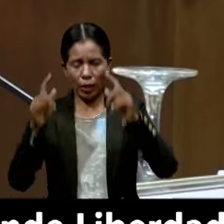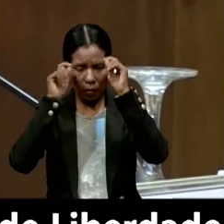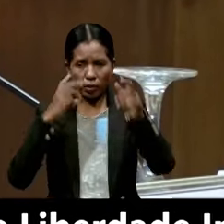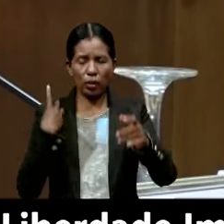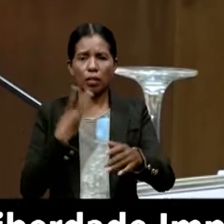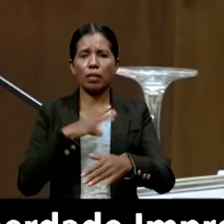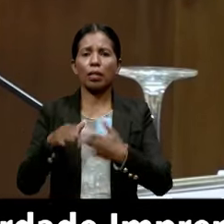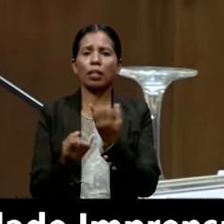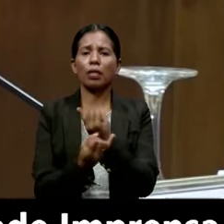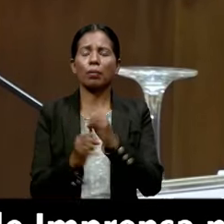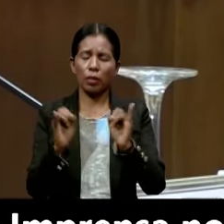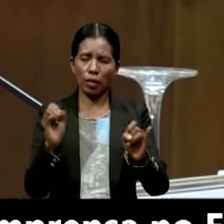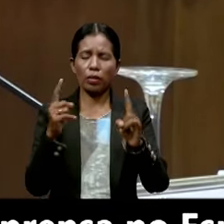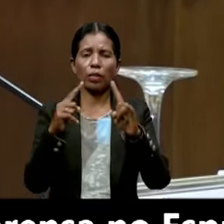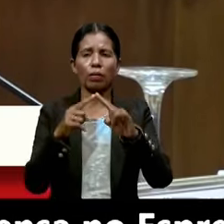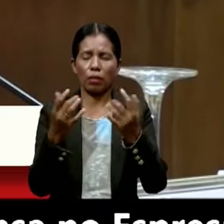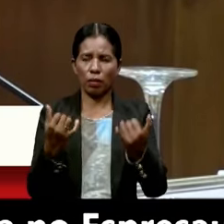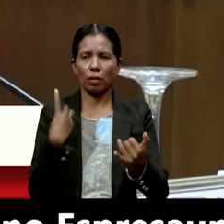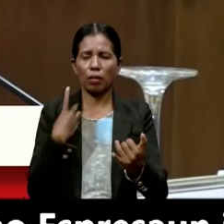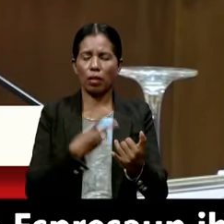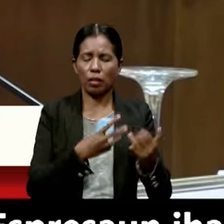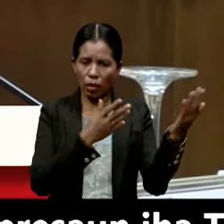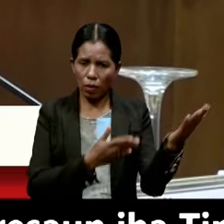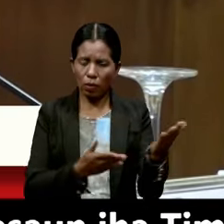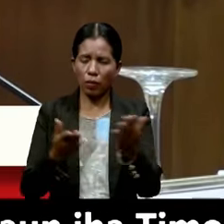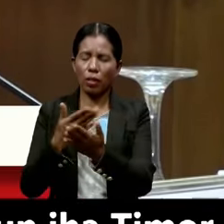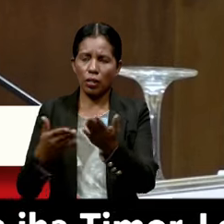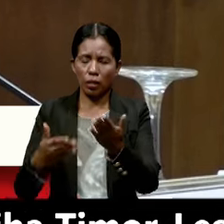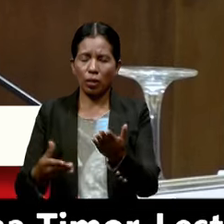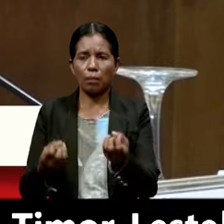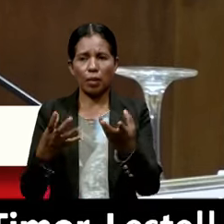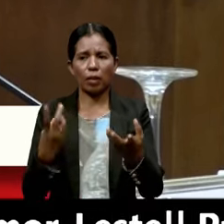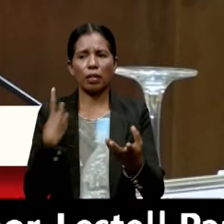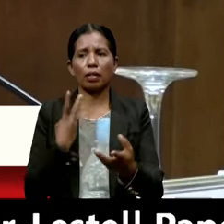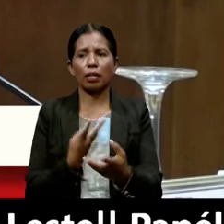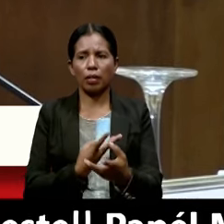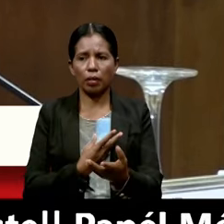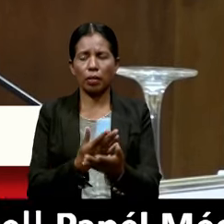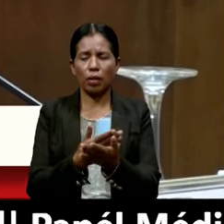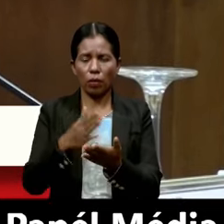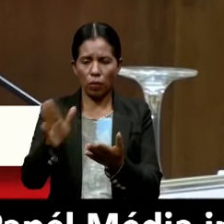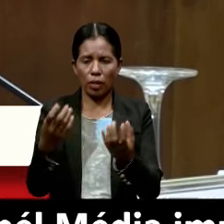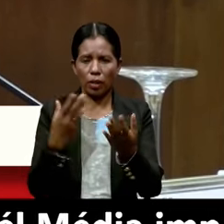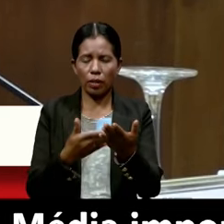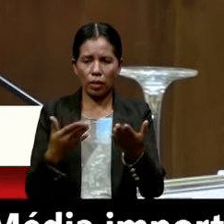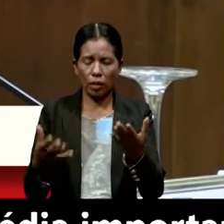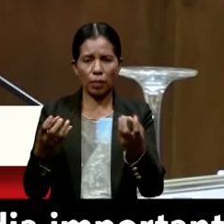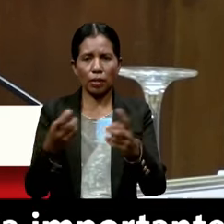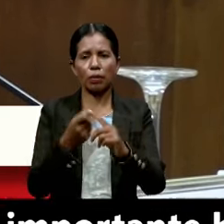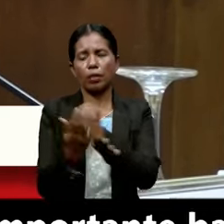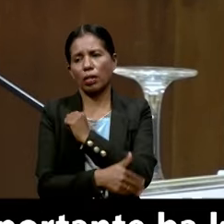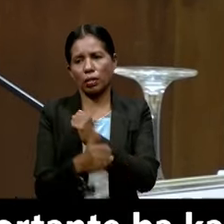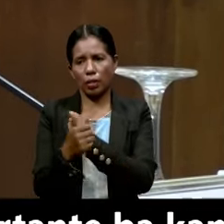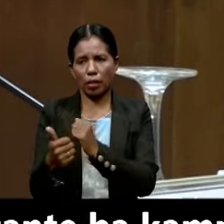ukunanto agora ita importa sasang na barat ni do ka ita sosa sa sama barakli usi railiur duke